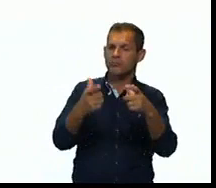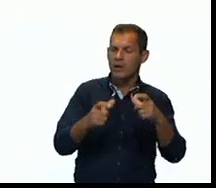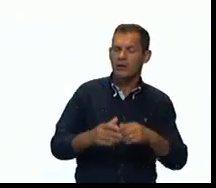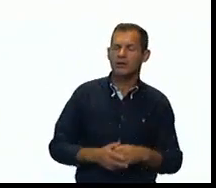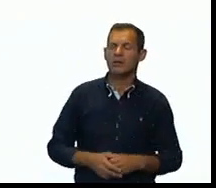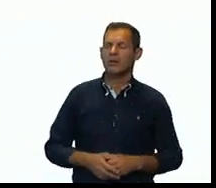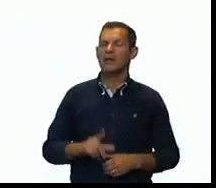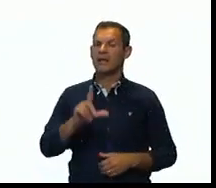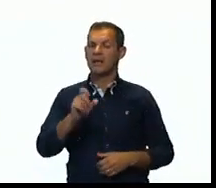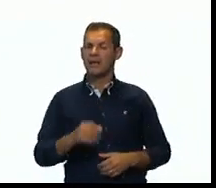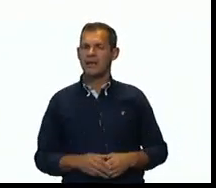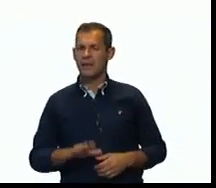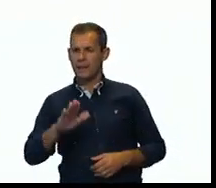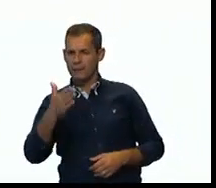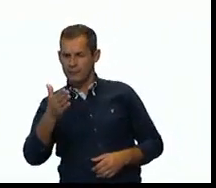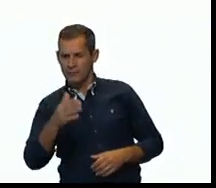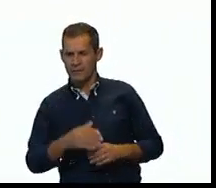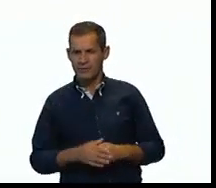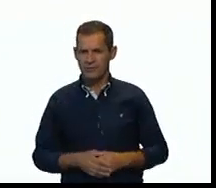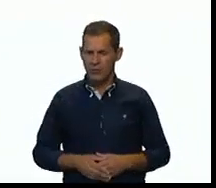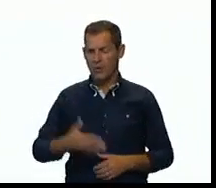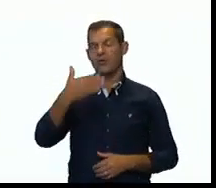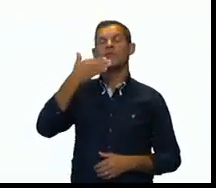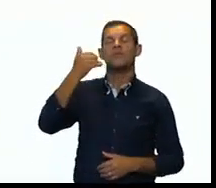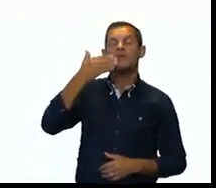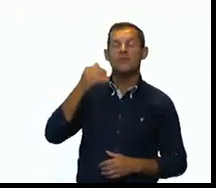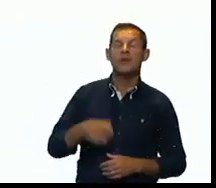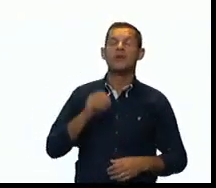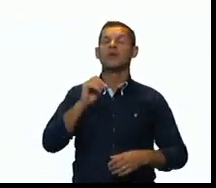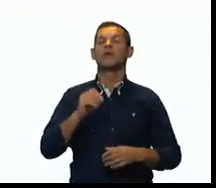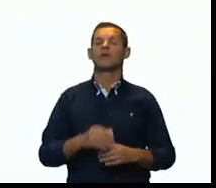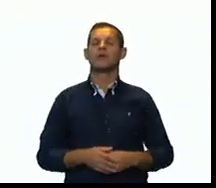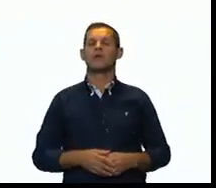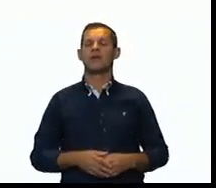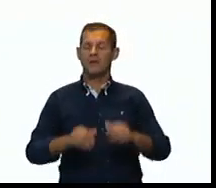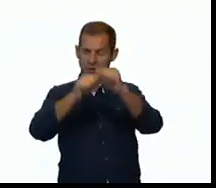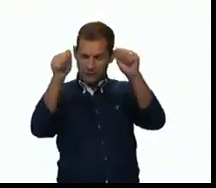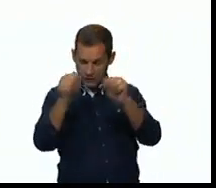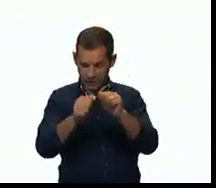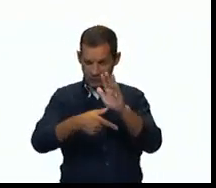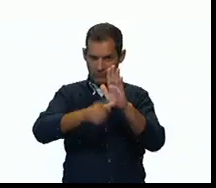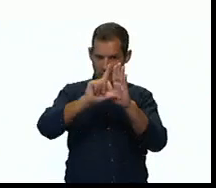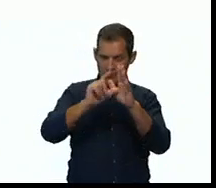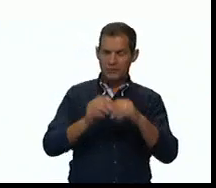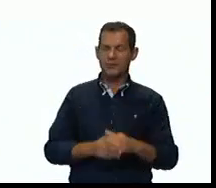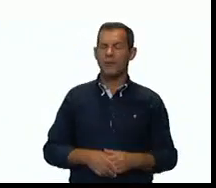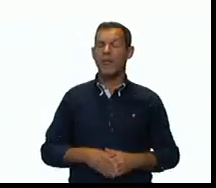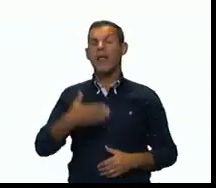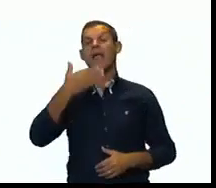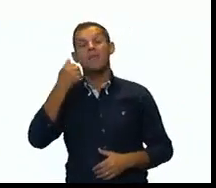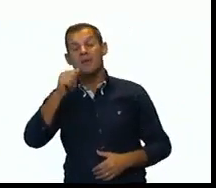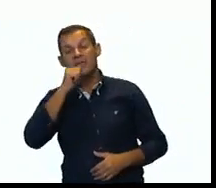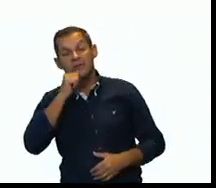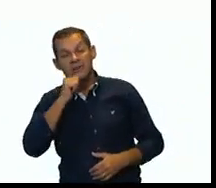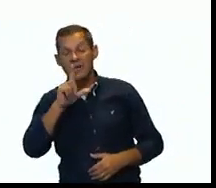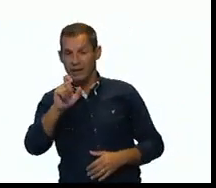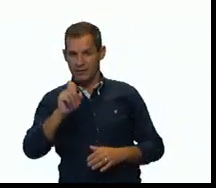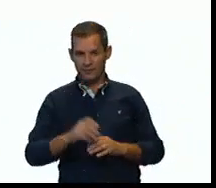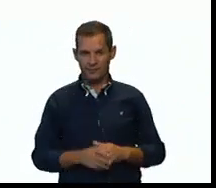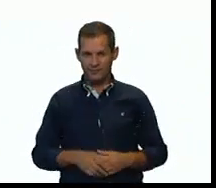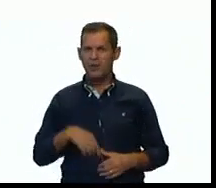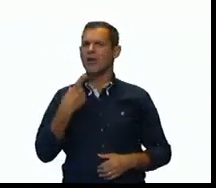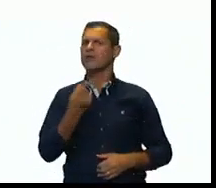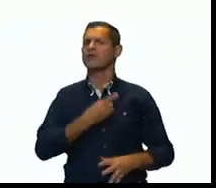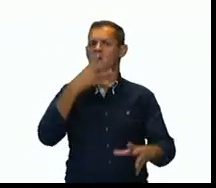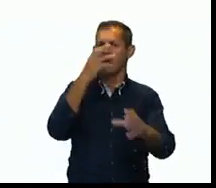calculássemos, ela seria uma aproximação melhor do que da figura anterior. E melhor ainda seria se